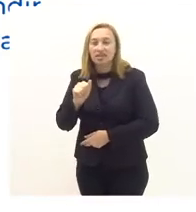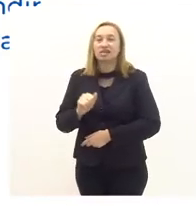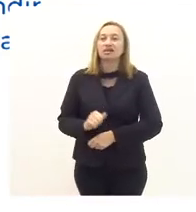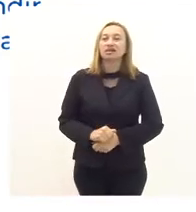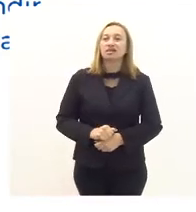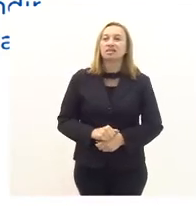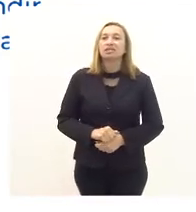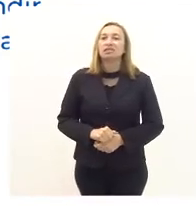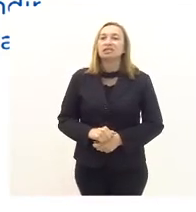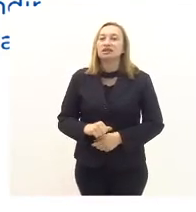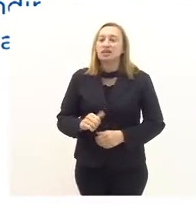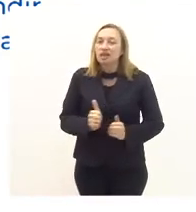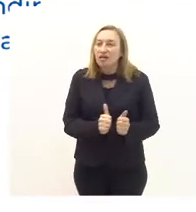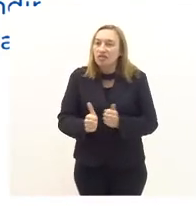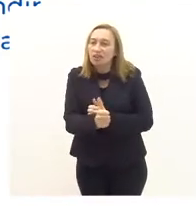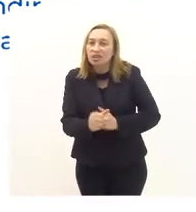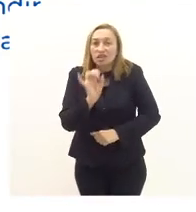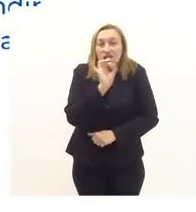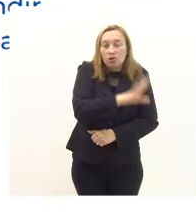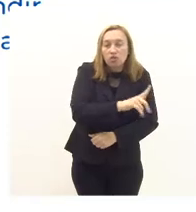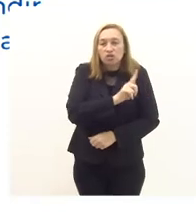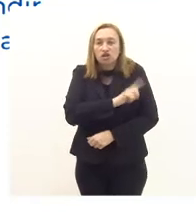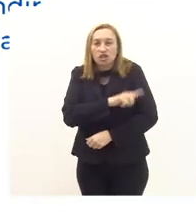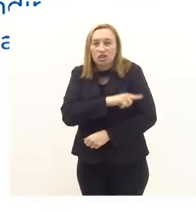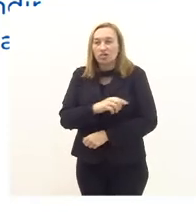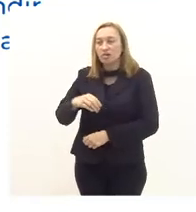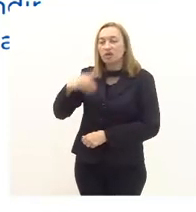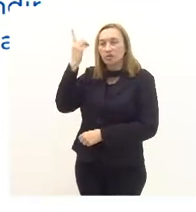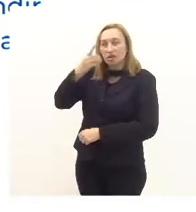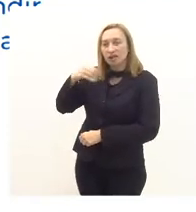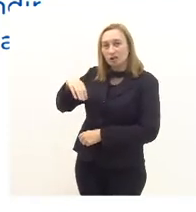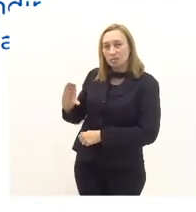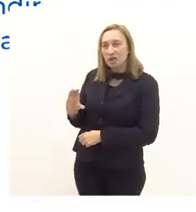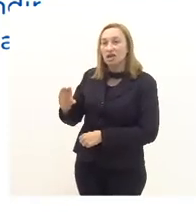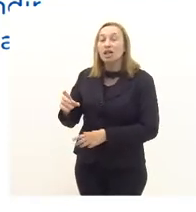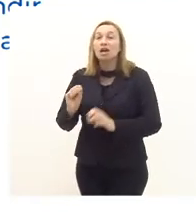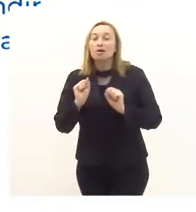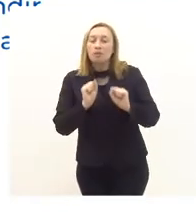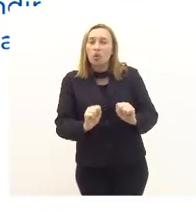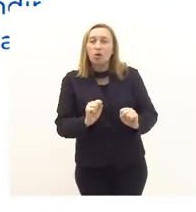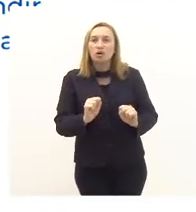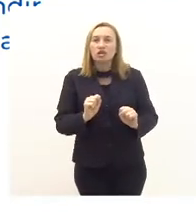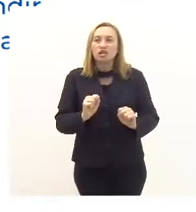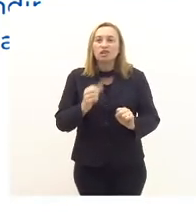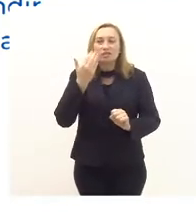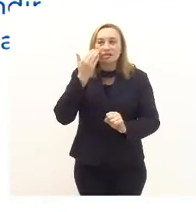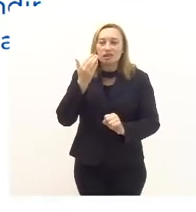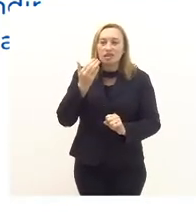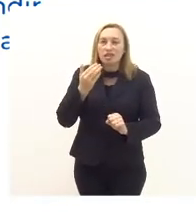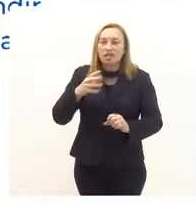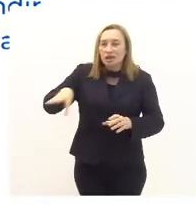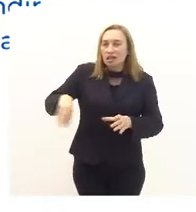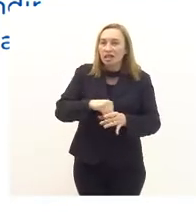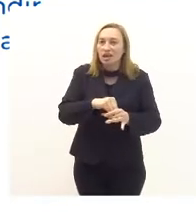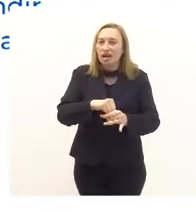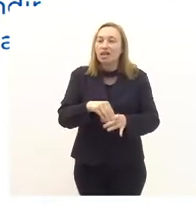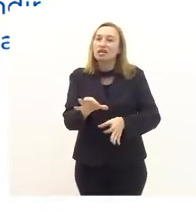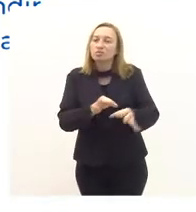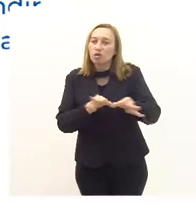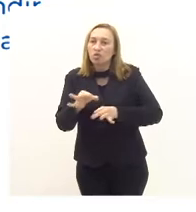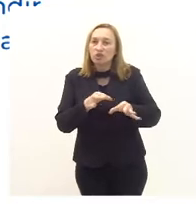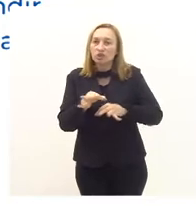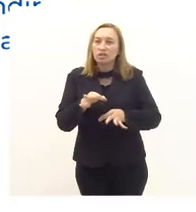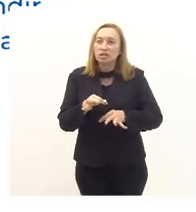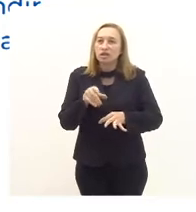que esteve à frente dessa última gestão, Carlos Mink. E a gente pôde interiorizar esse programa, né, e fazer com que